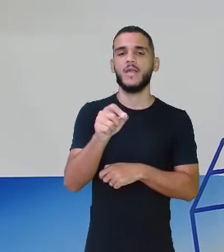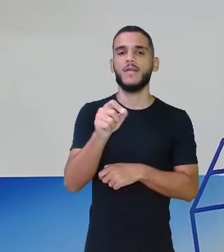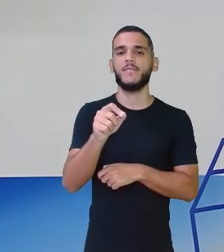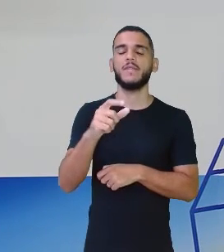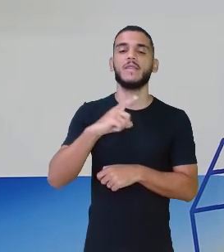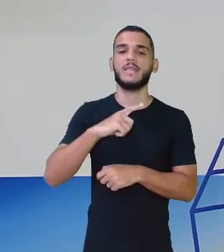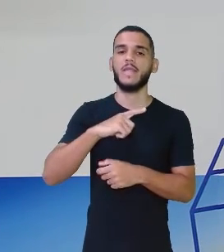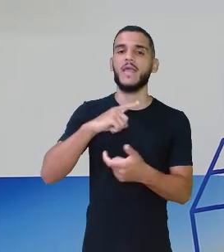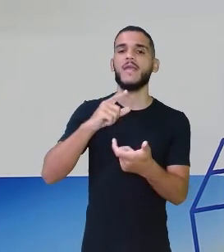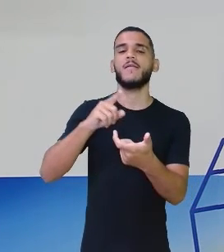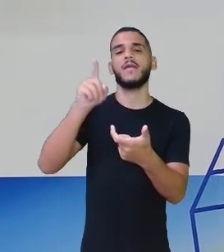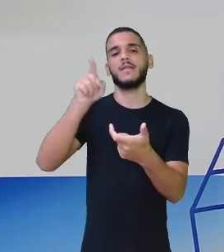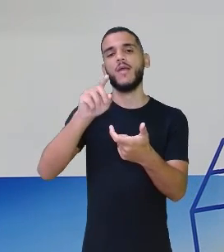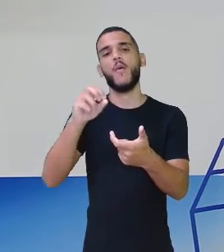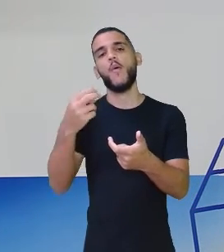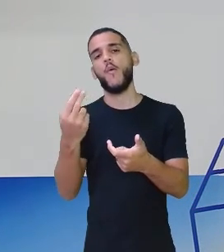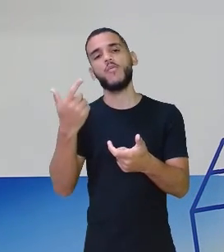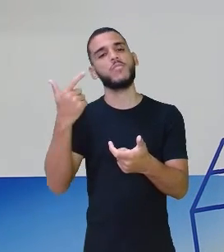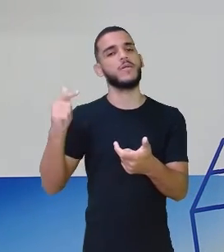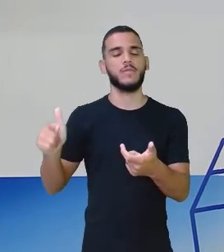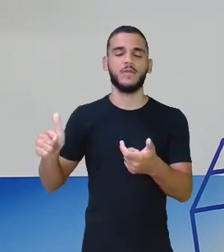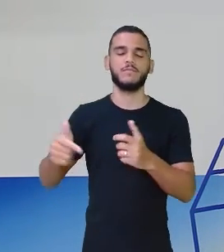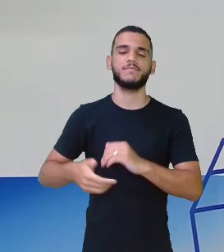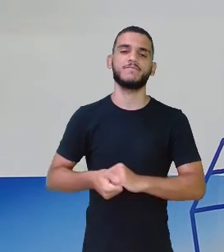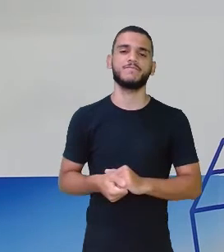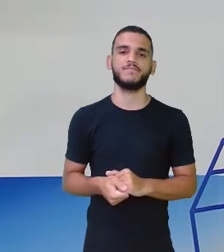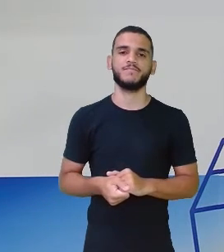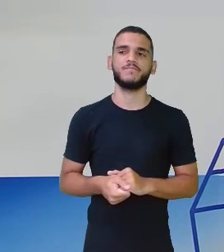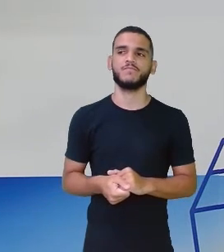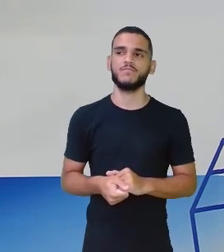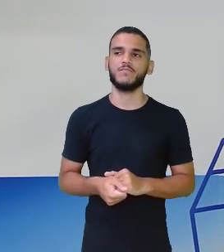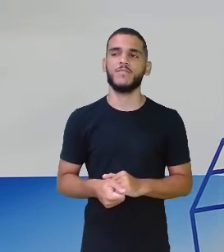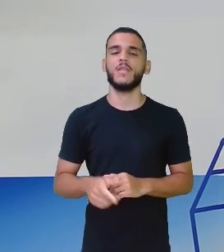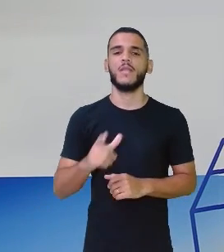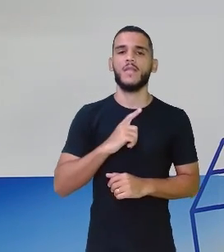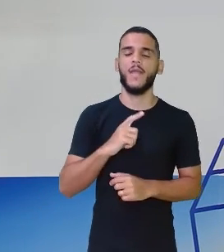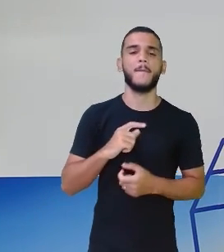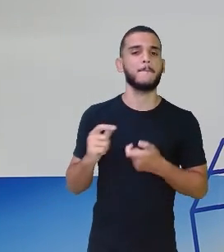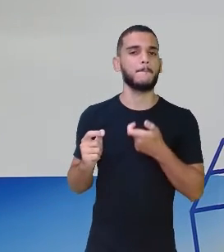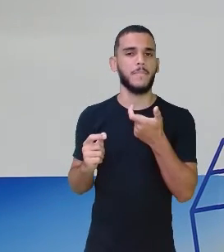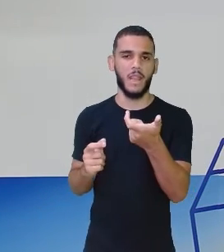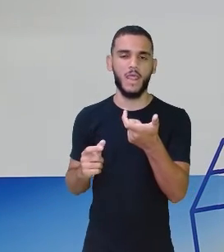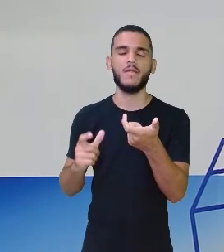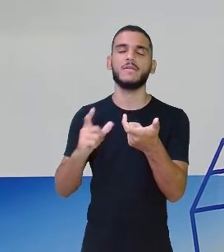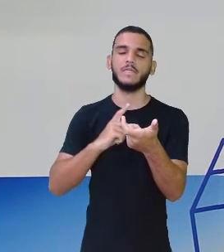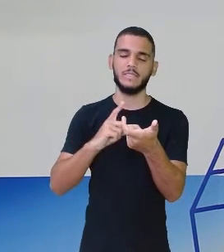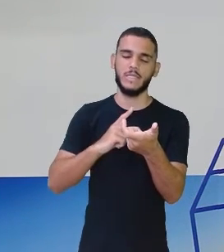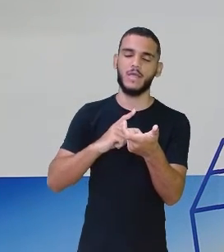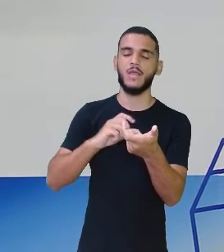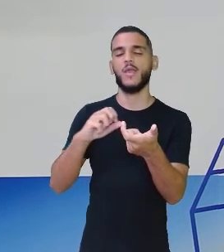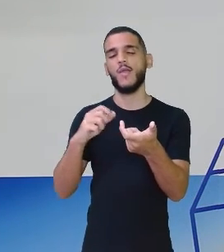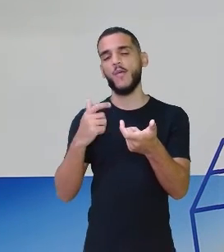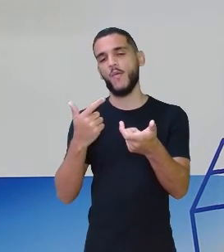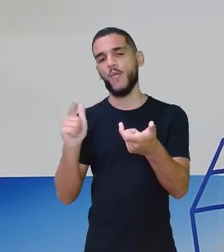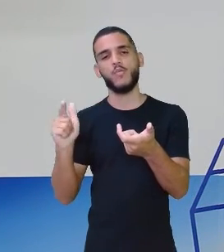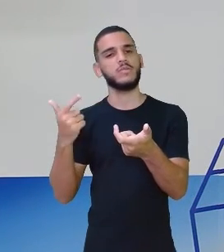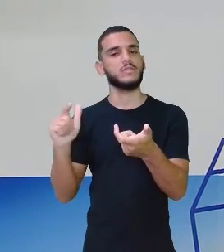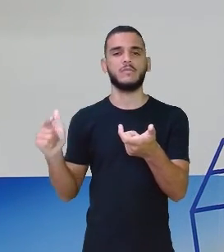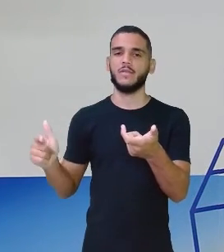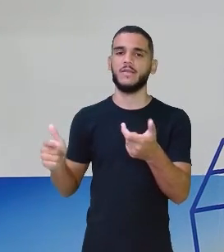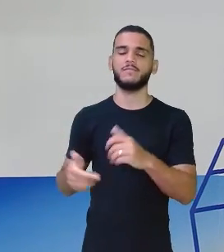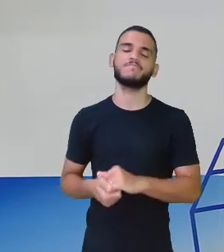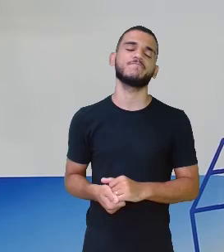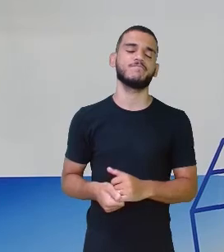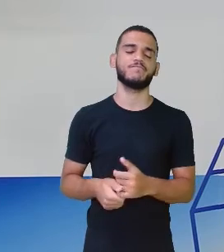No caso das paroxítonas, tá? Eu tenho palavras paroxítonas acentuadas e outras não. Como vocês viram,